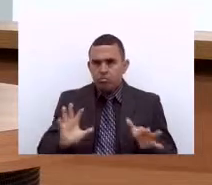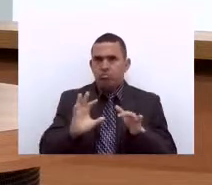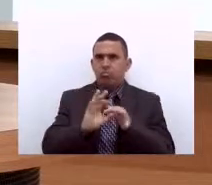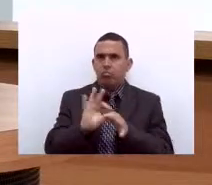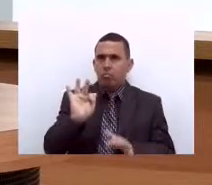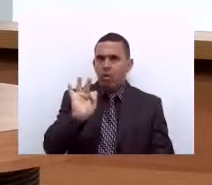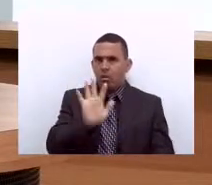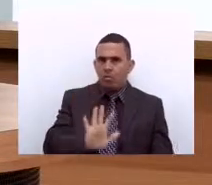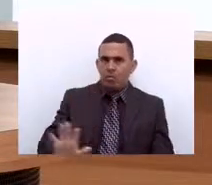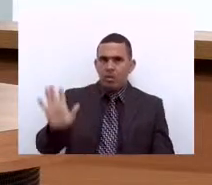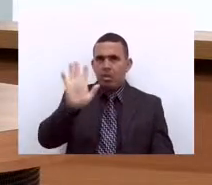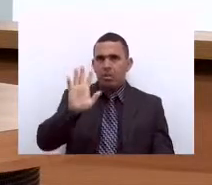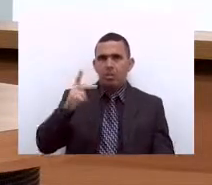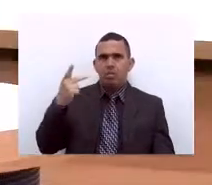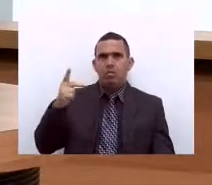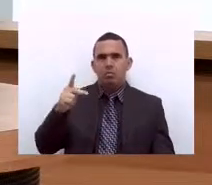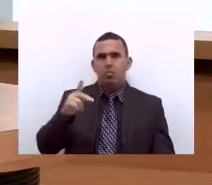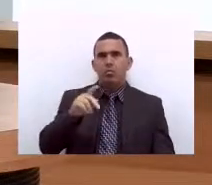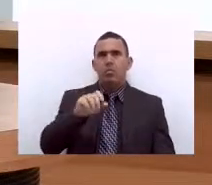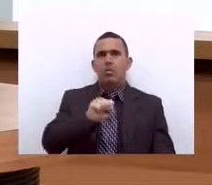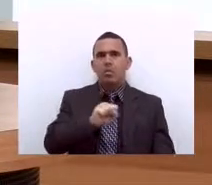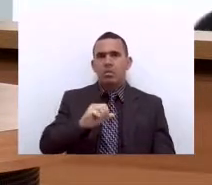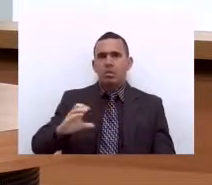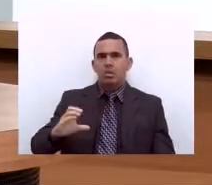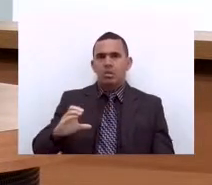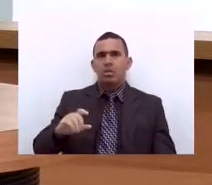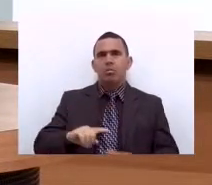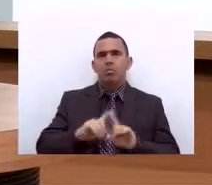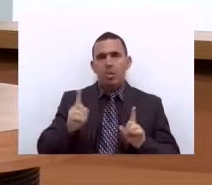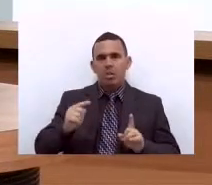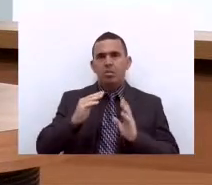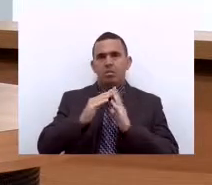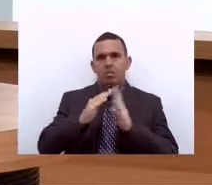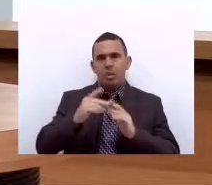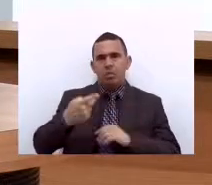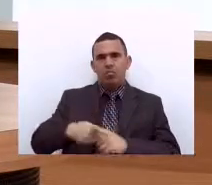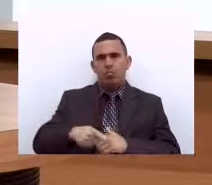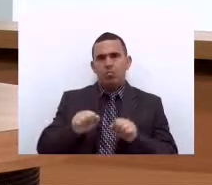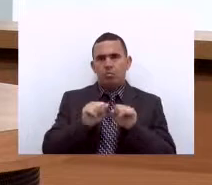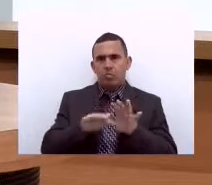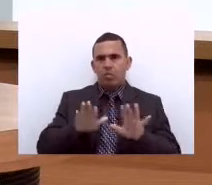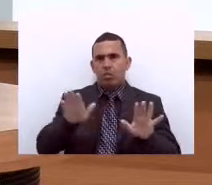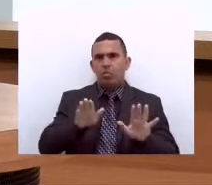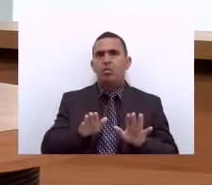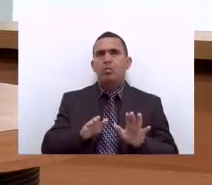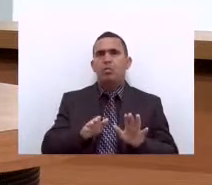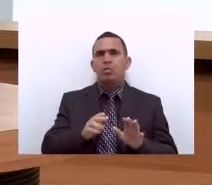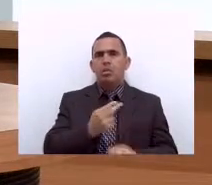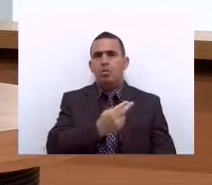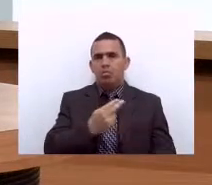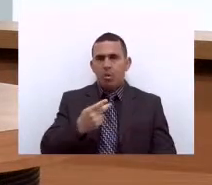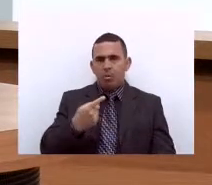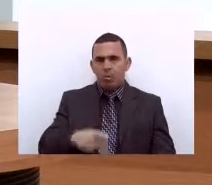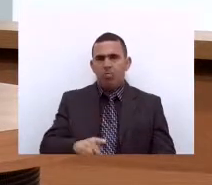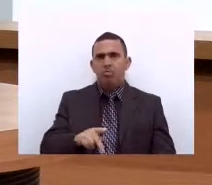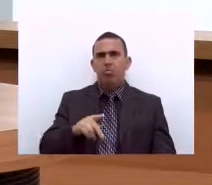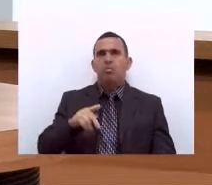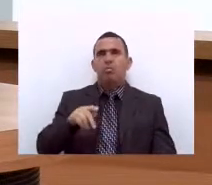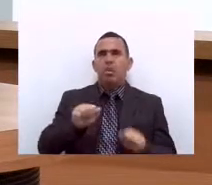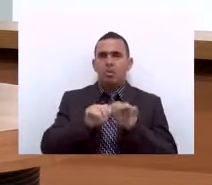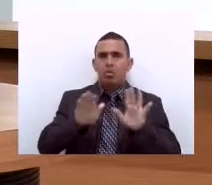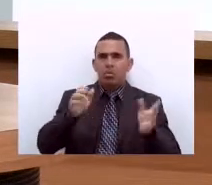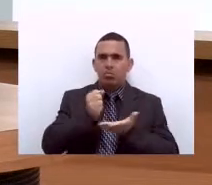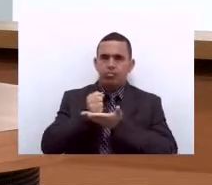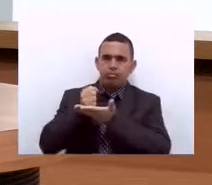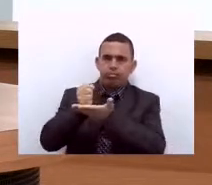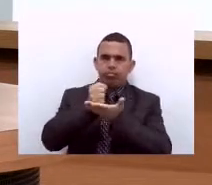estado de Santa Catarina, mas são moradores da cidade, levam o nome da cidade em todos os lugares e é